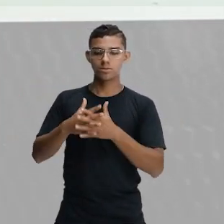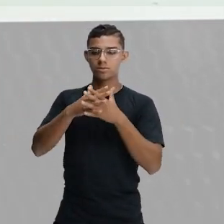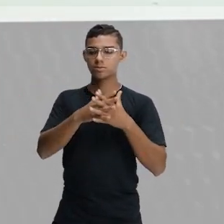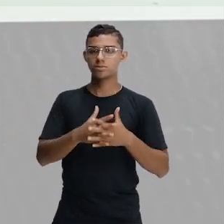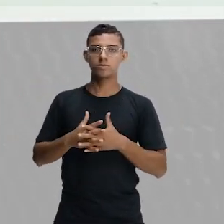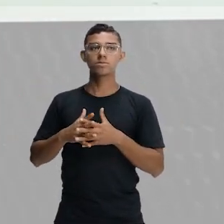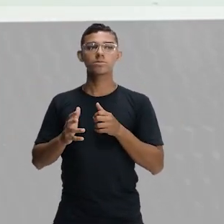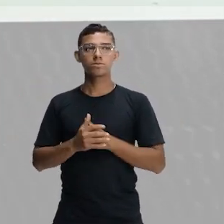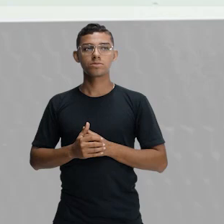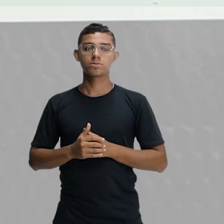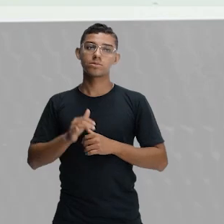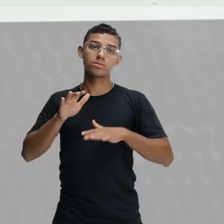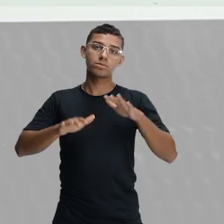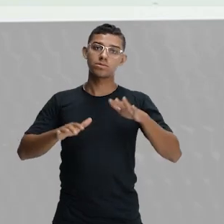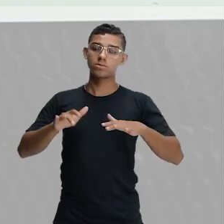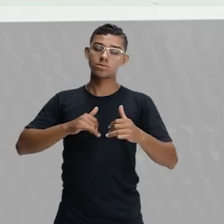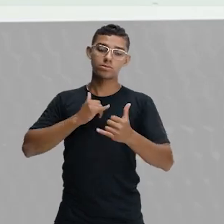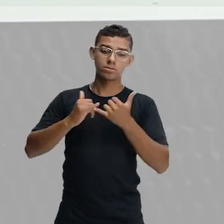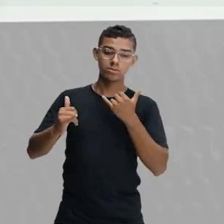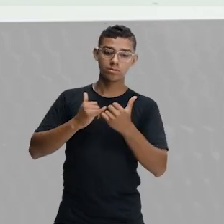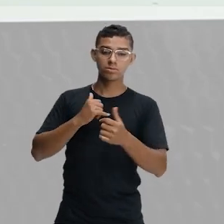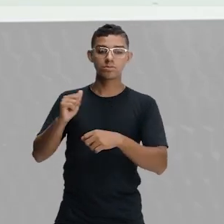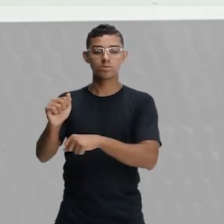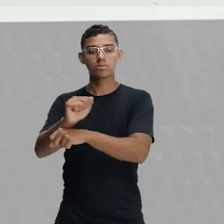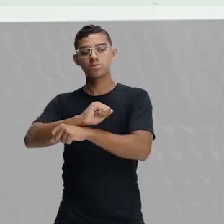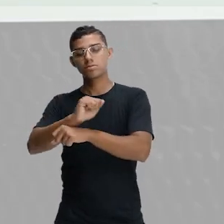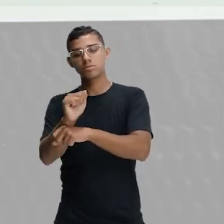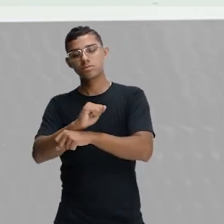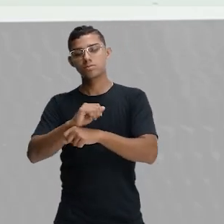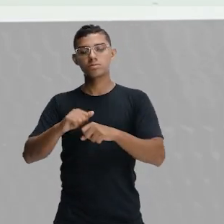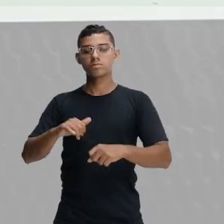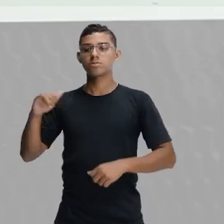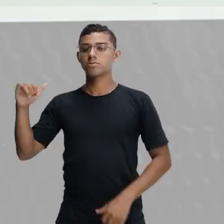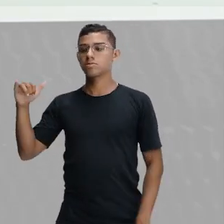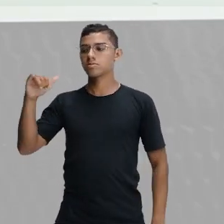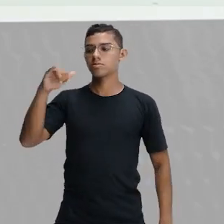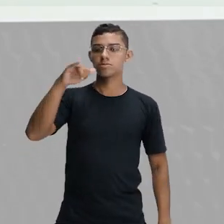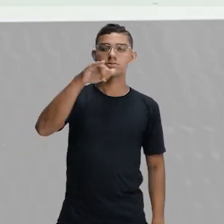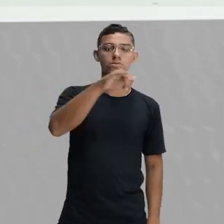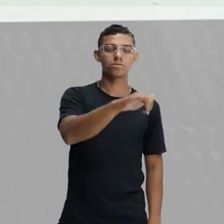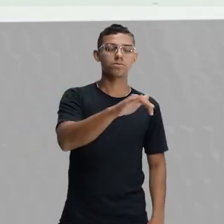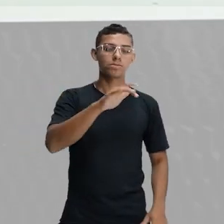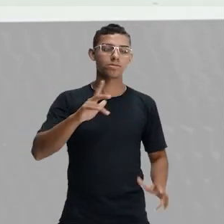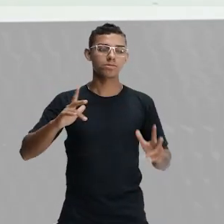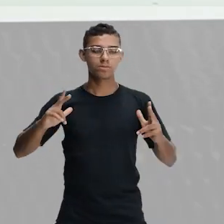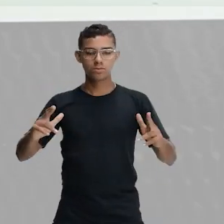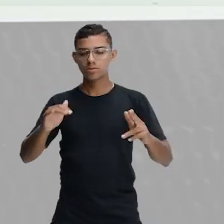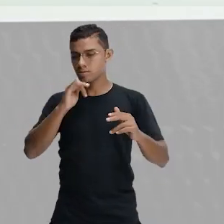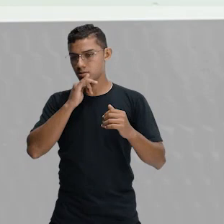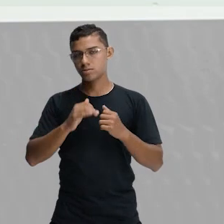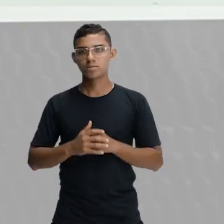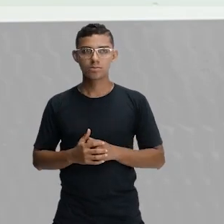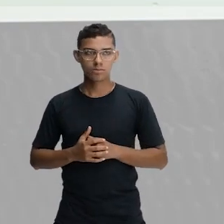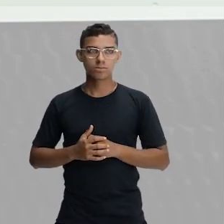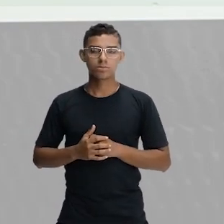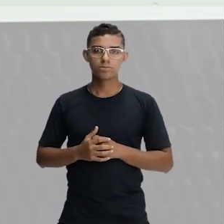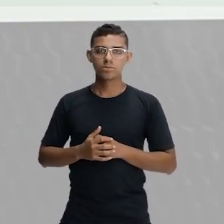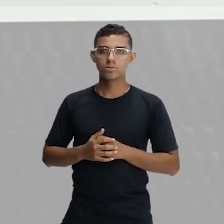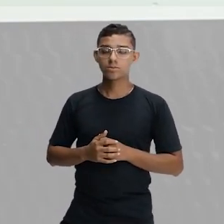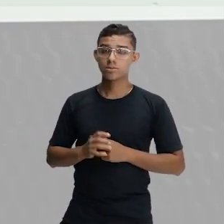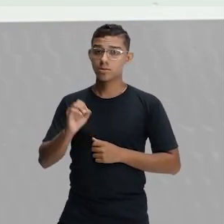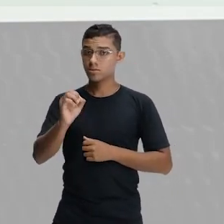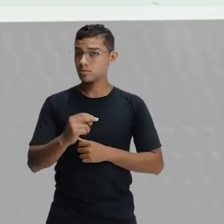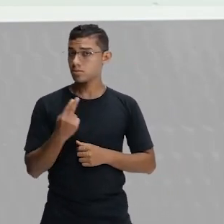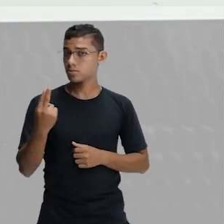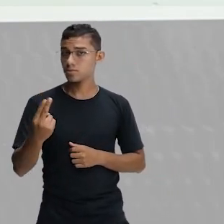ar. Acontece similar com o carro e com o avião. Acontece da mesma forma, ok?